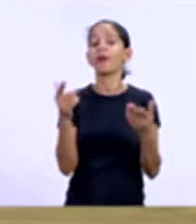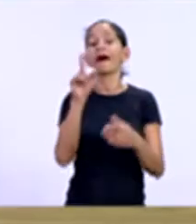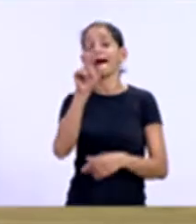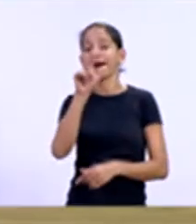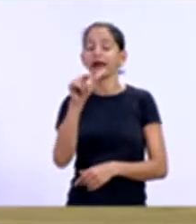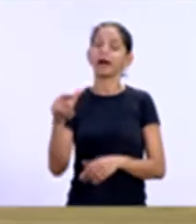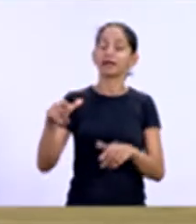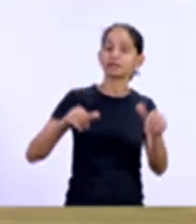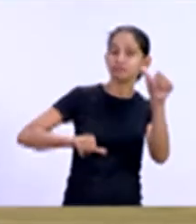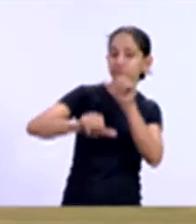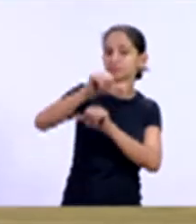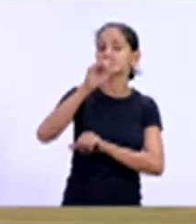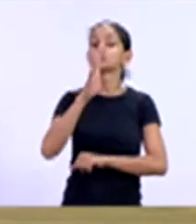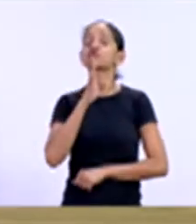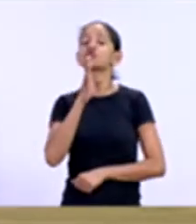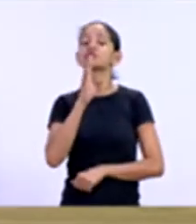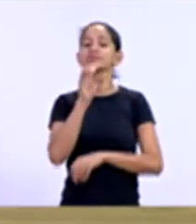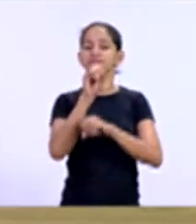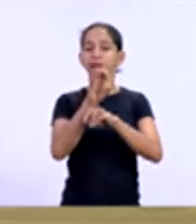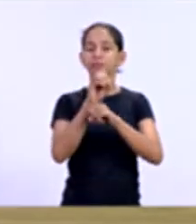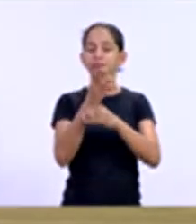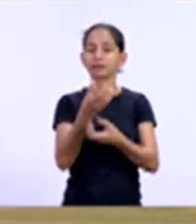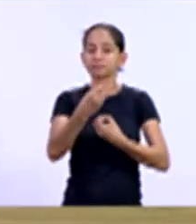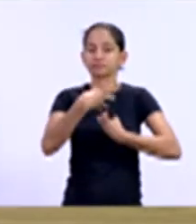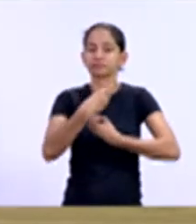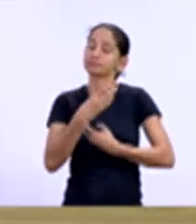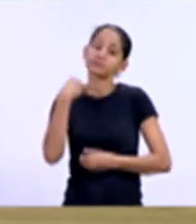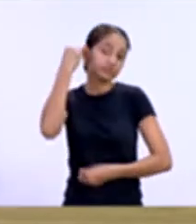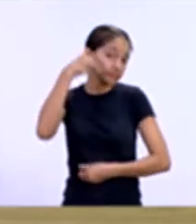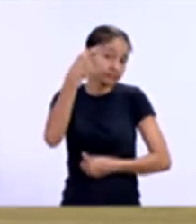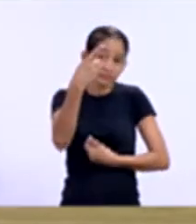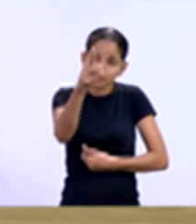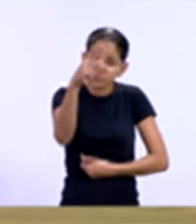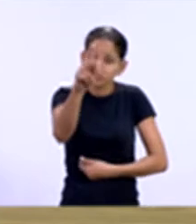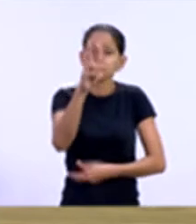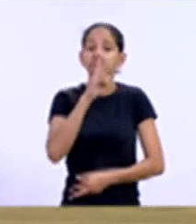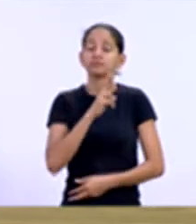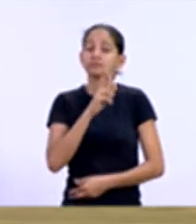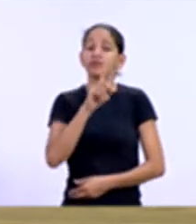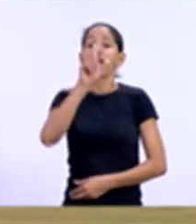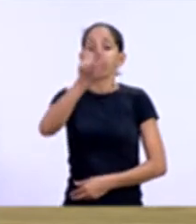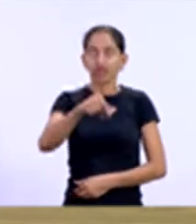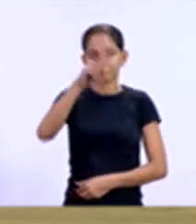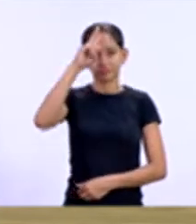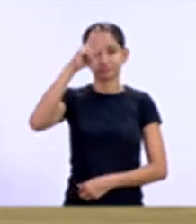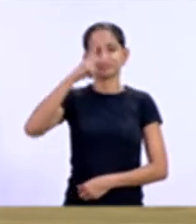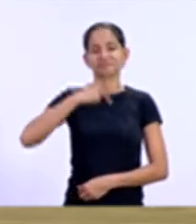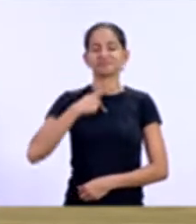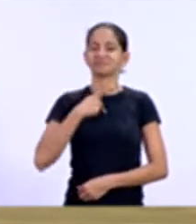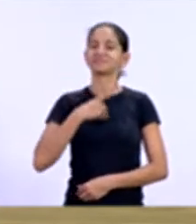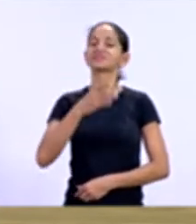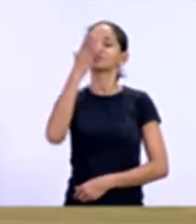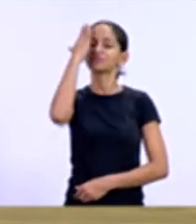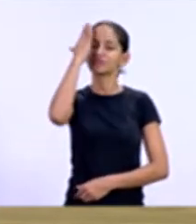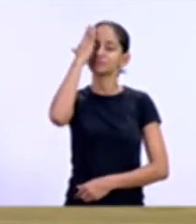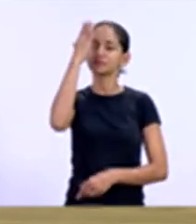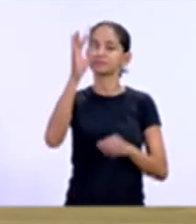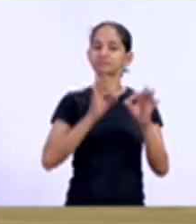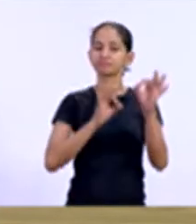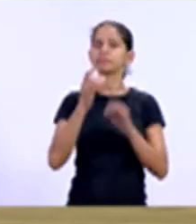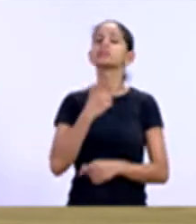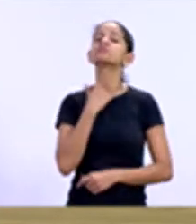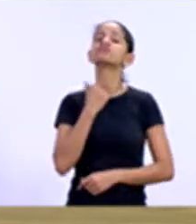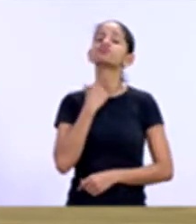de conhecimento, de informação, e isso tudo também é autonomia, né? É você ter esse interesse, é